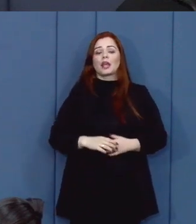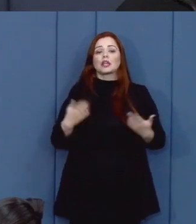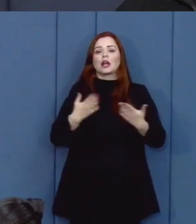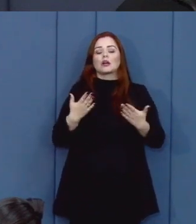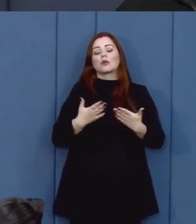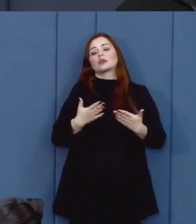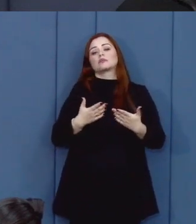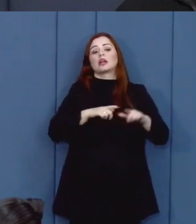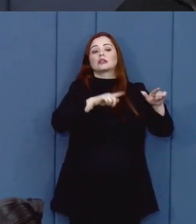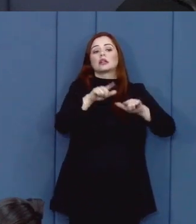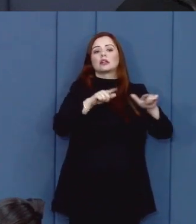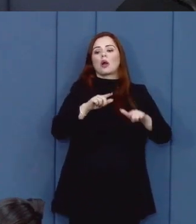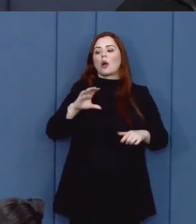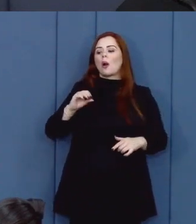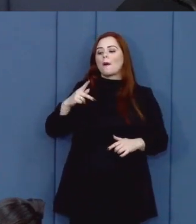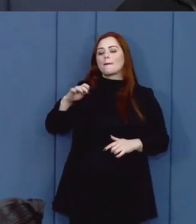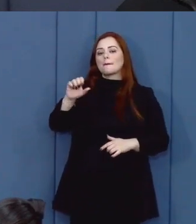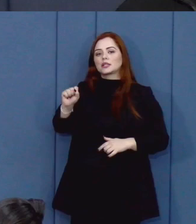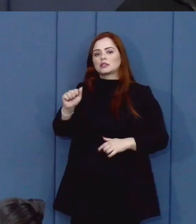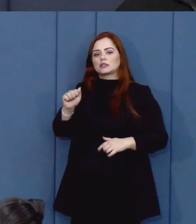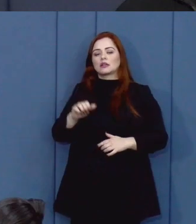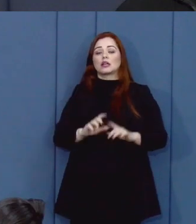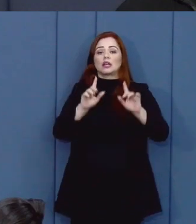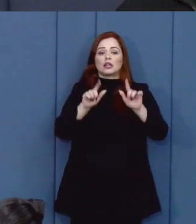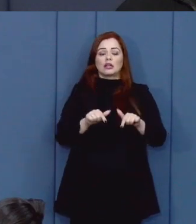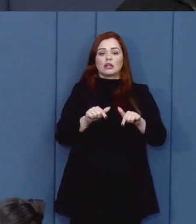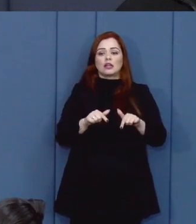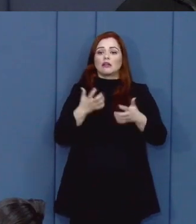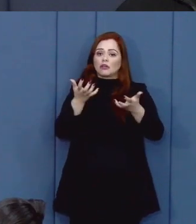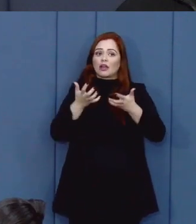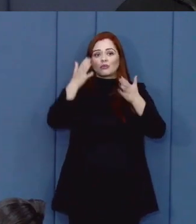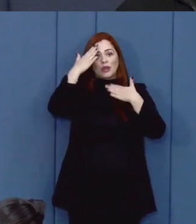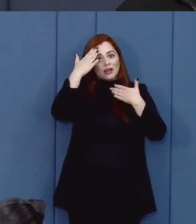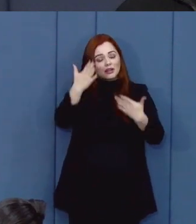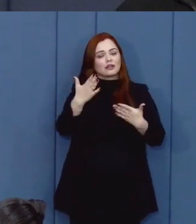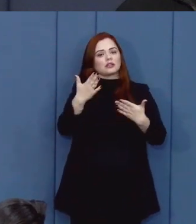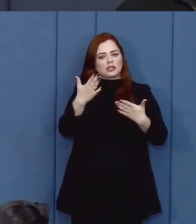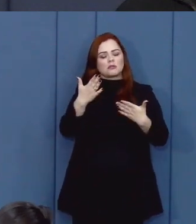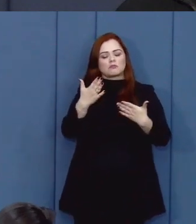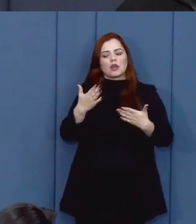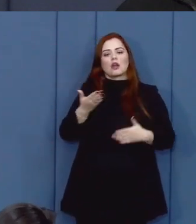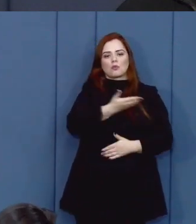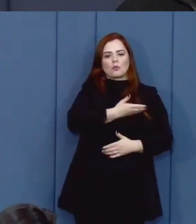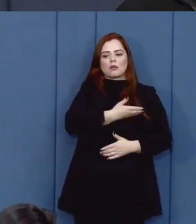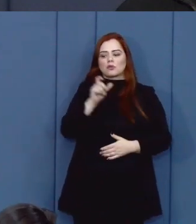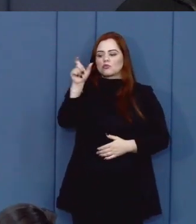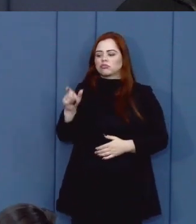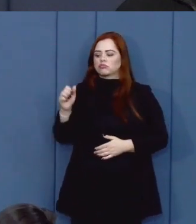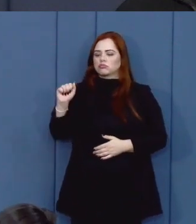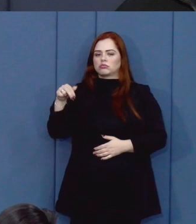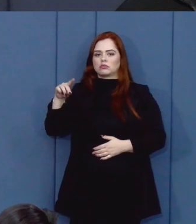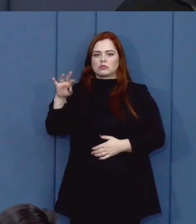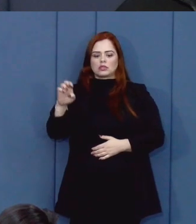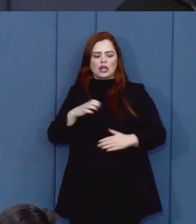indo atuar na OPAS, e eu quero agradecer a ele por todo o trabalho que ele desenvolveu ao